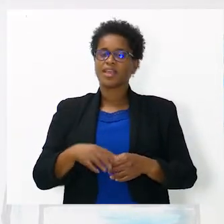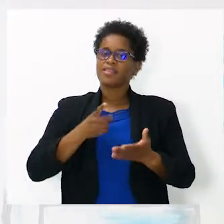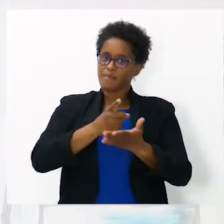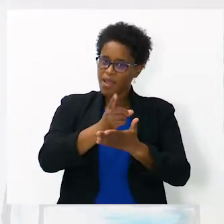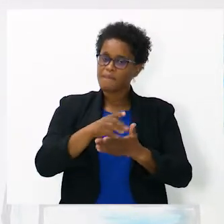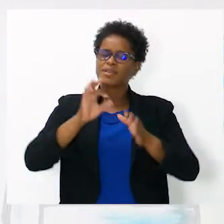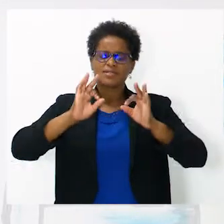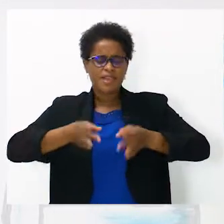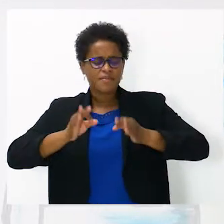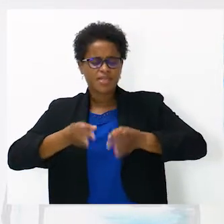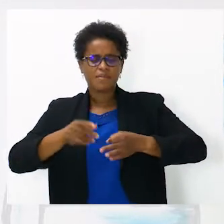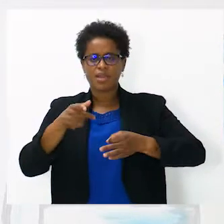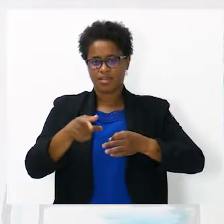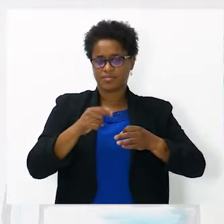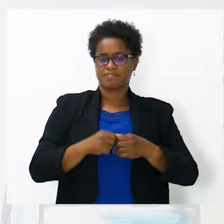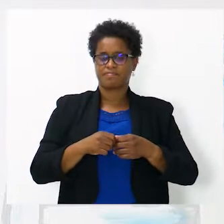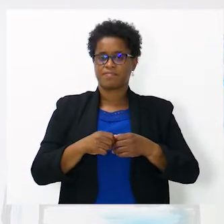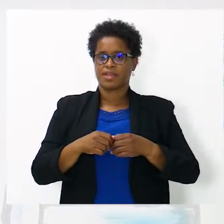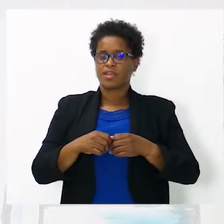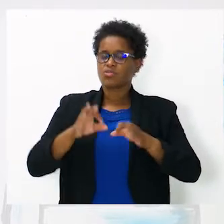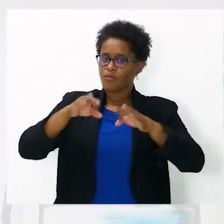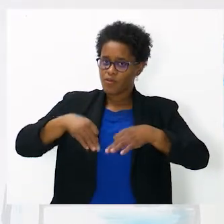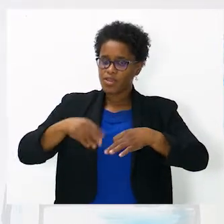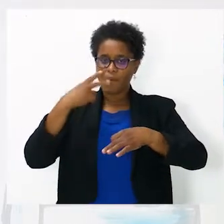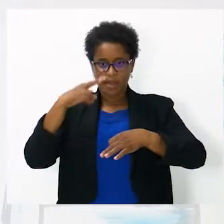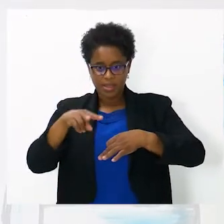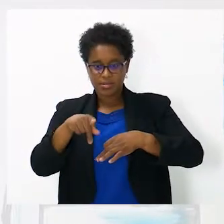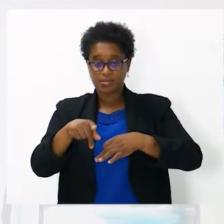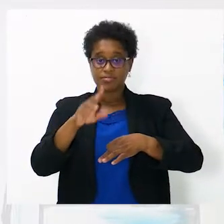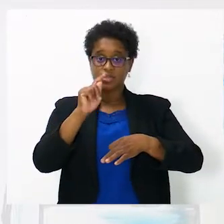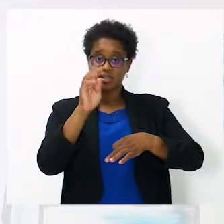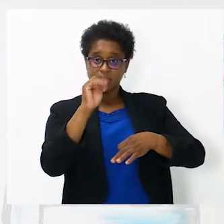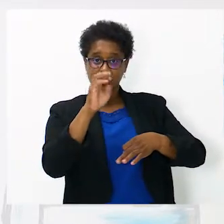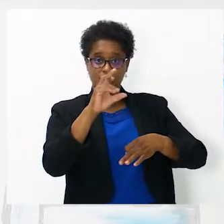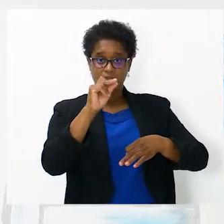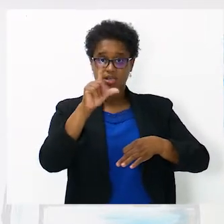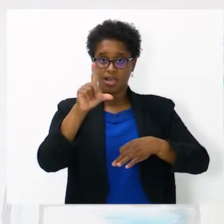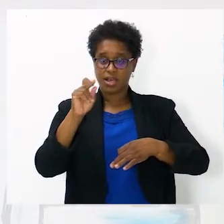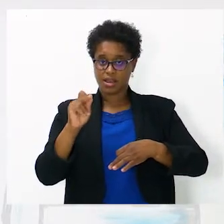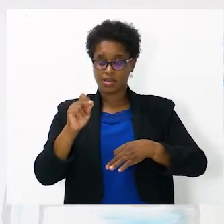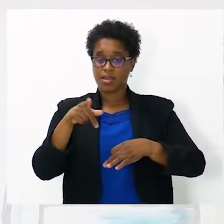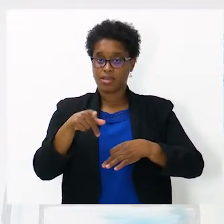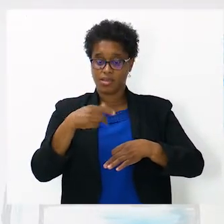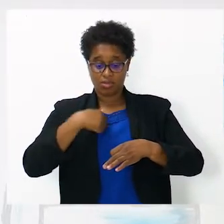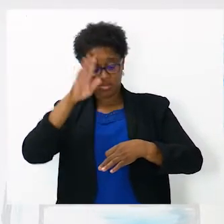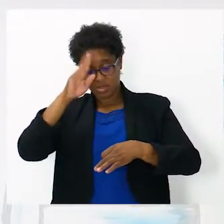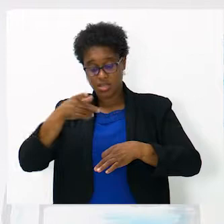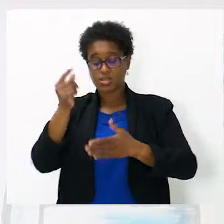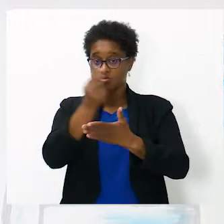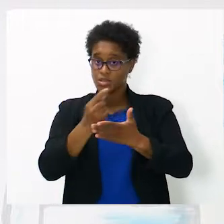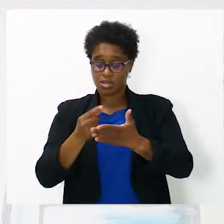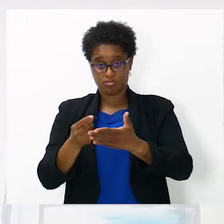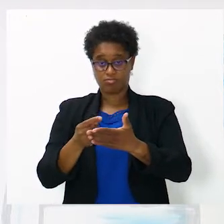de mapa, sempre aqui, no final aparece em escala. Aqui, não sei se o